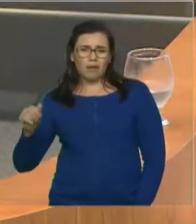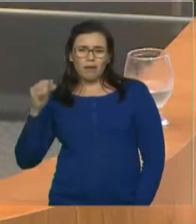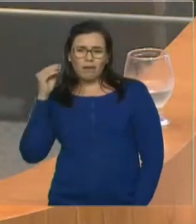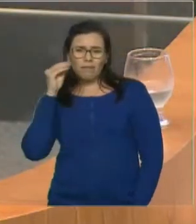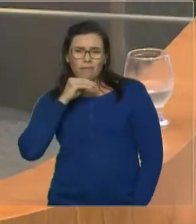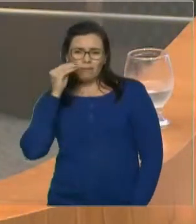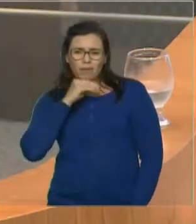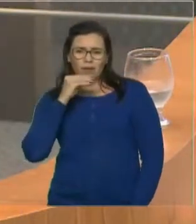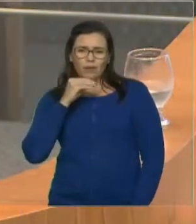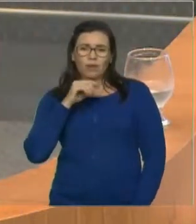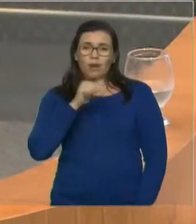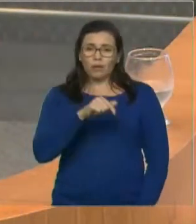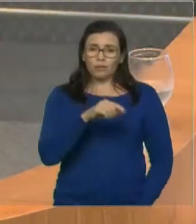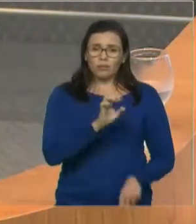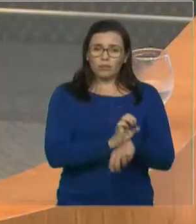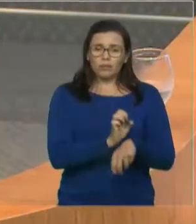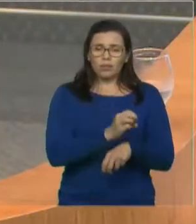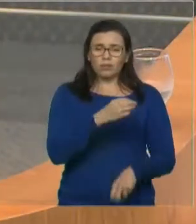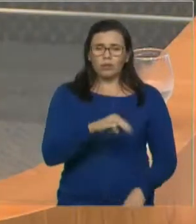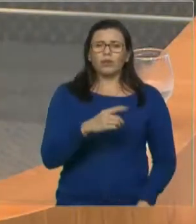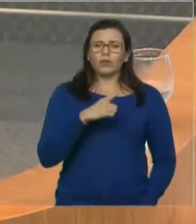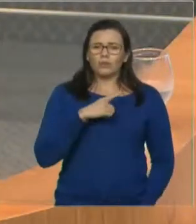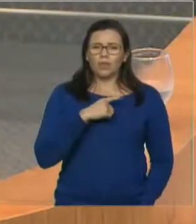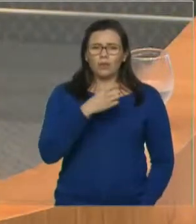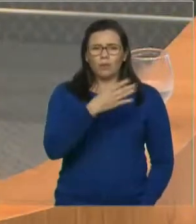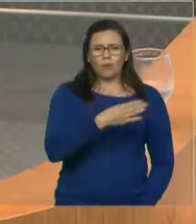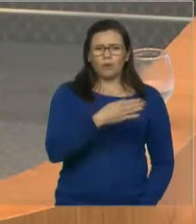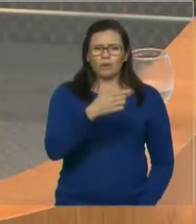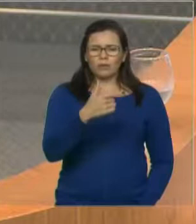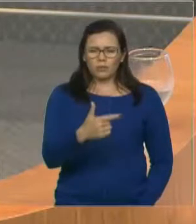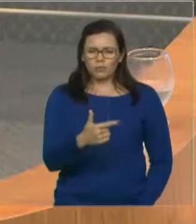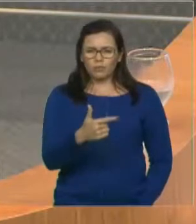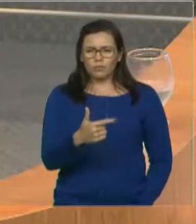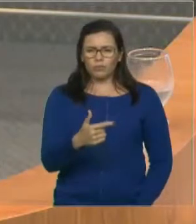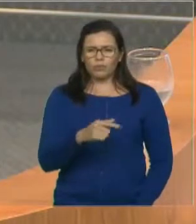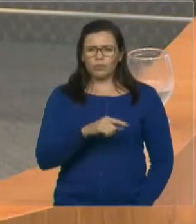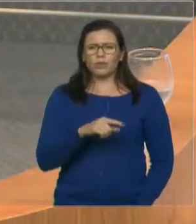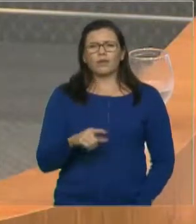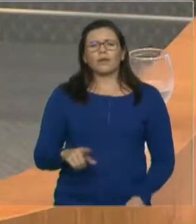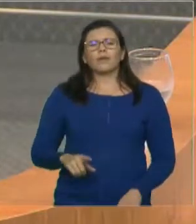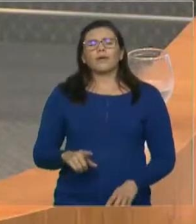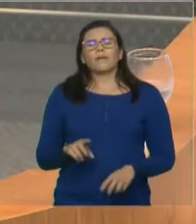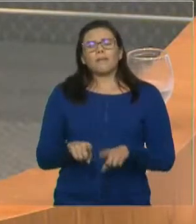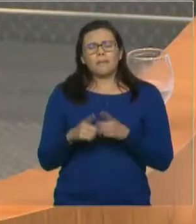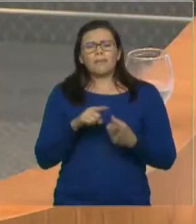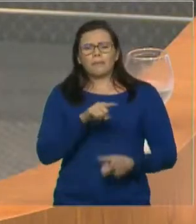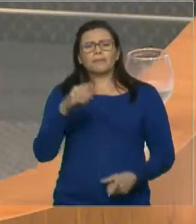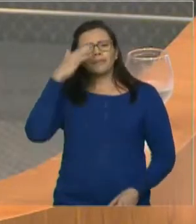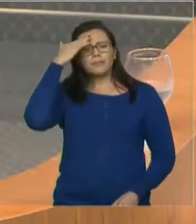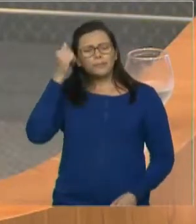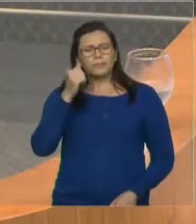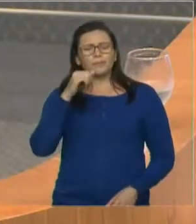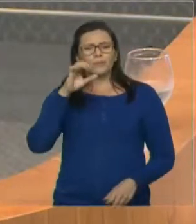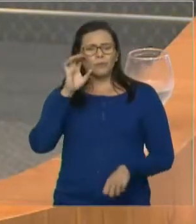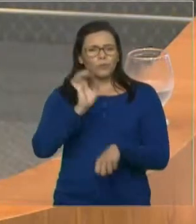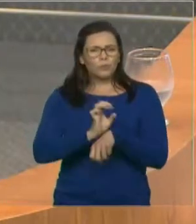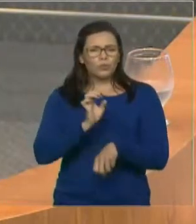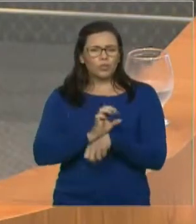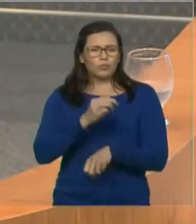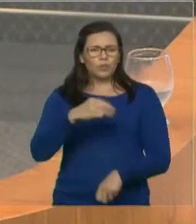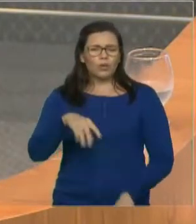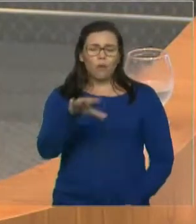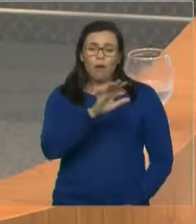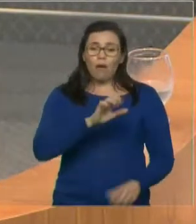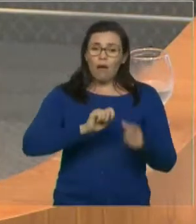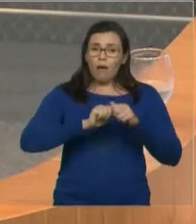42 frentes de serviço sendo trabalhada, só que o estado é grande, não se faz de uma hora para outra. Mas desde o período chuvoso,